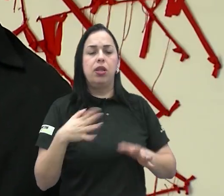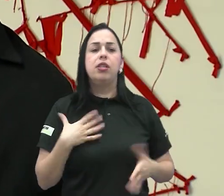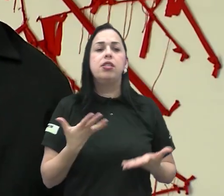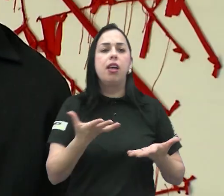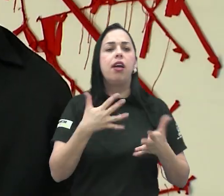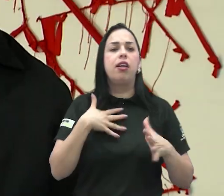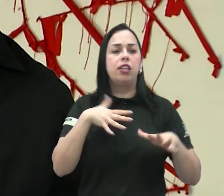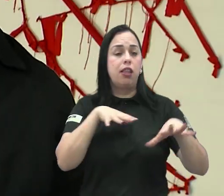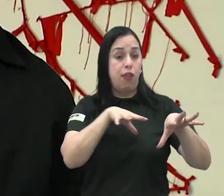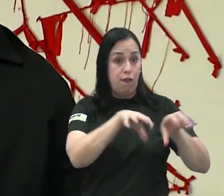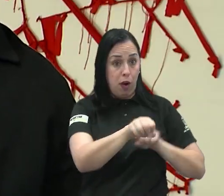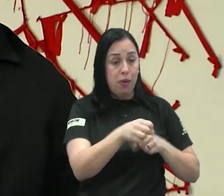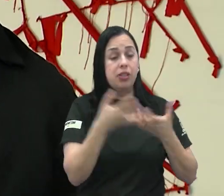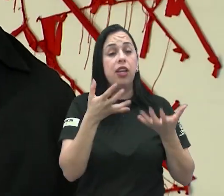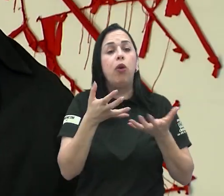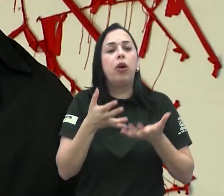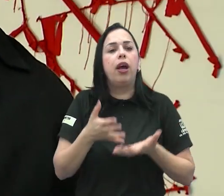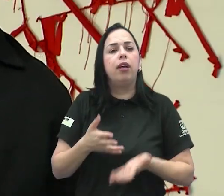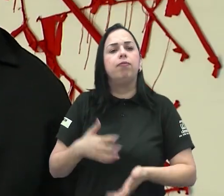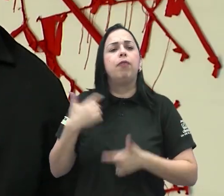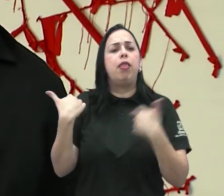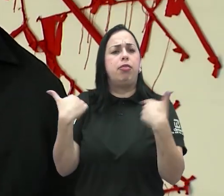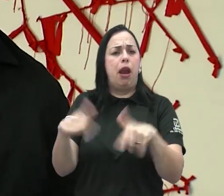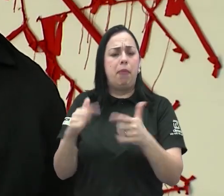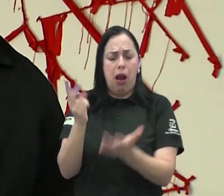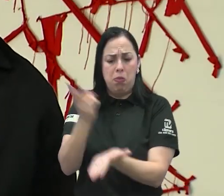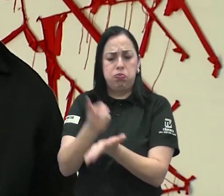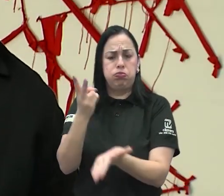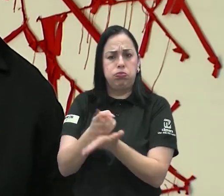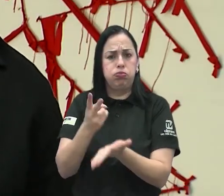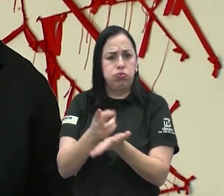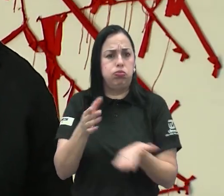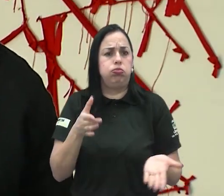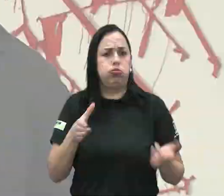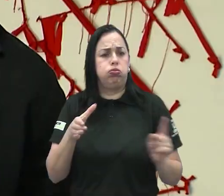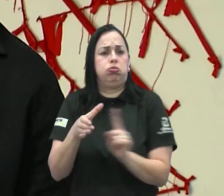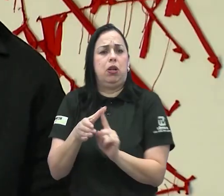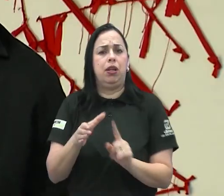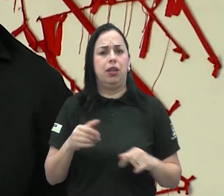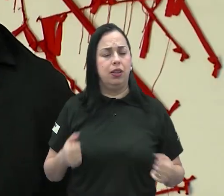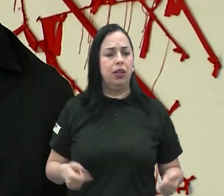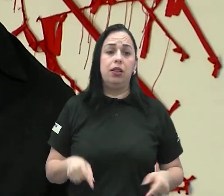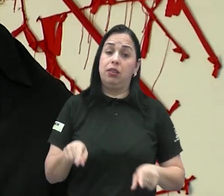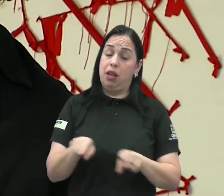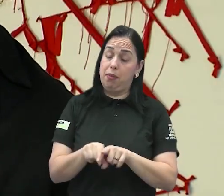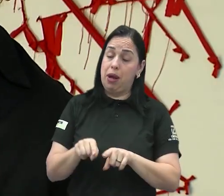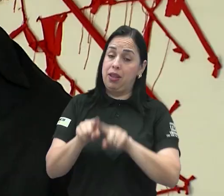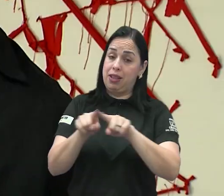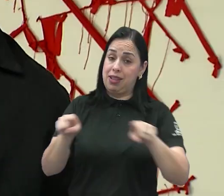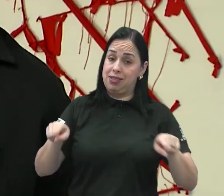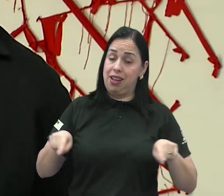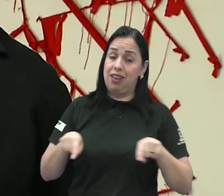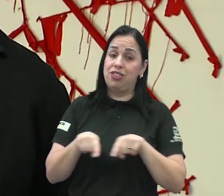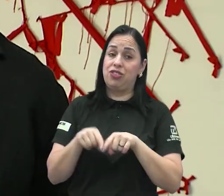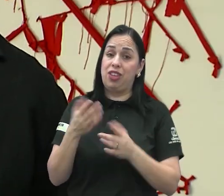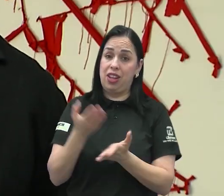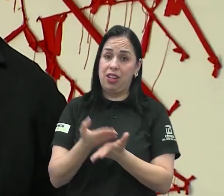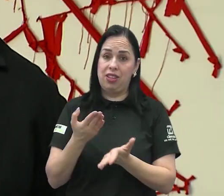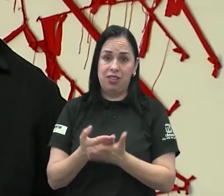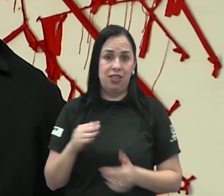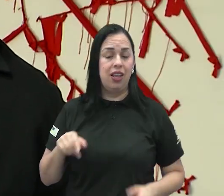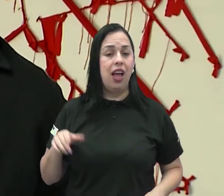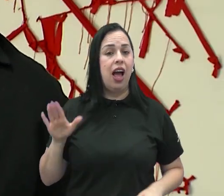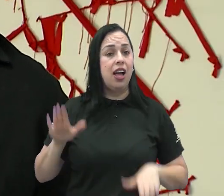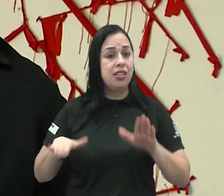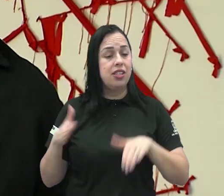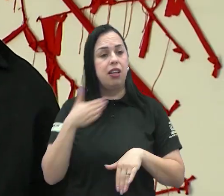vez que você se forma, você busca estabilidade, você busca, né, ingressar na carreira, as condições de sala de aula, né? O professor,